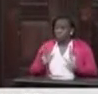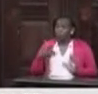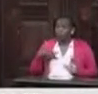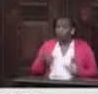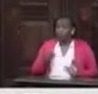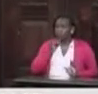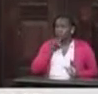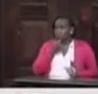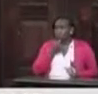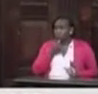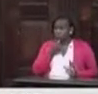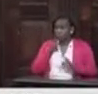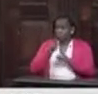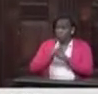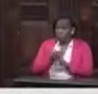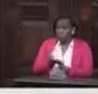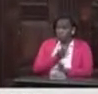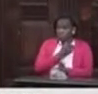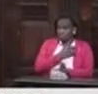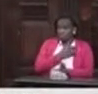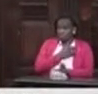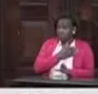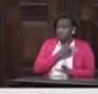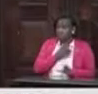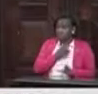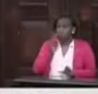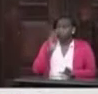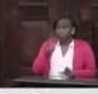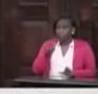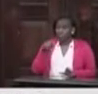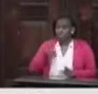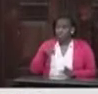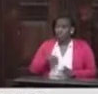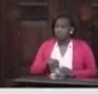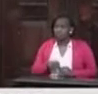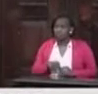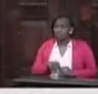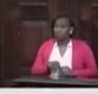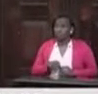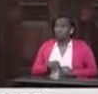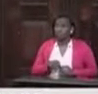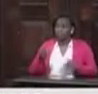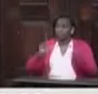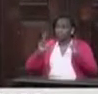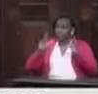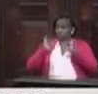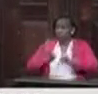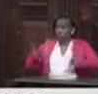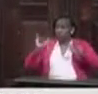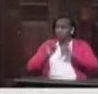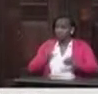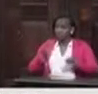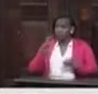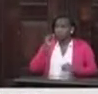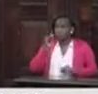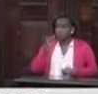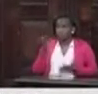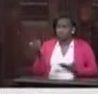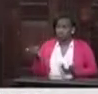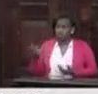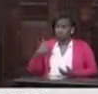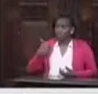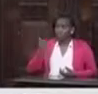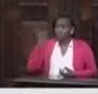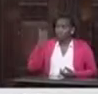Lamentavelmente, há menos de um mês atrás, assistimos aqui ao noticiário de uma jovem de